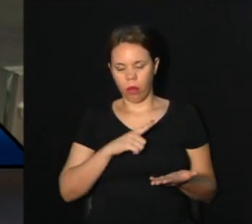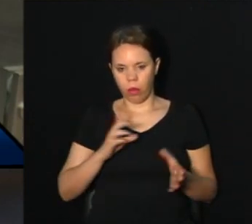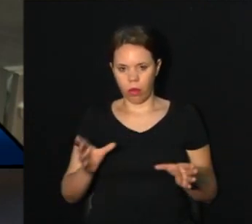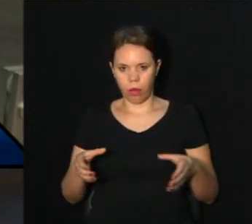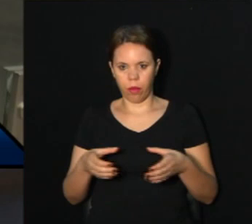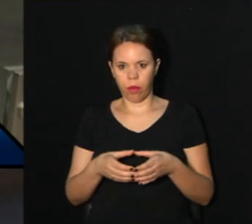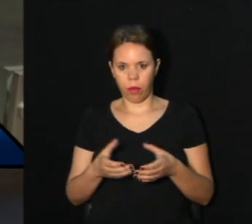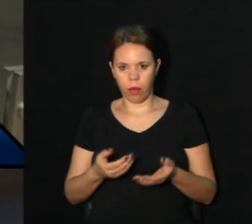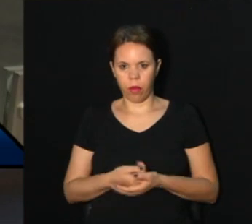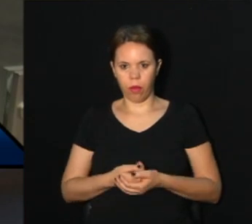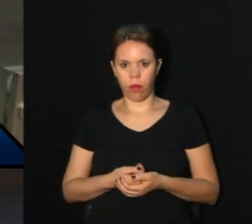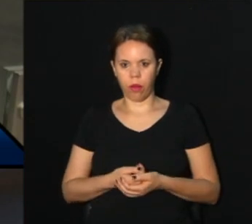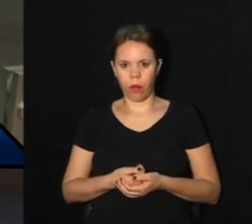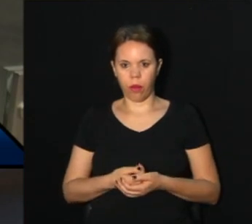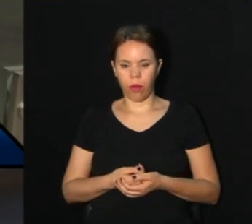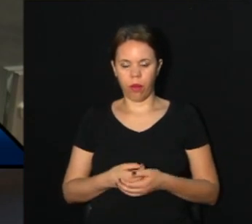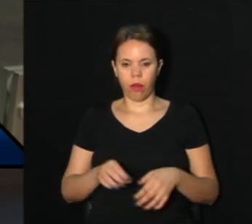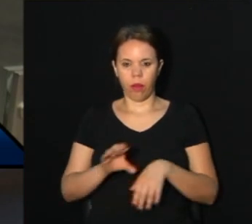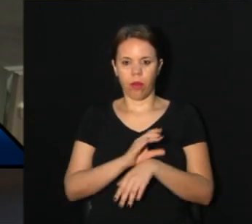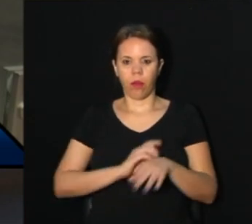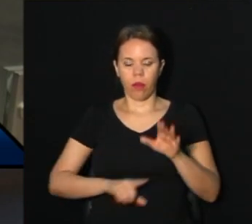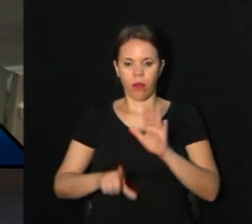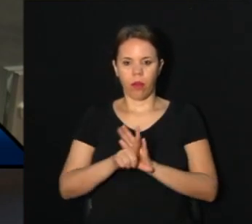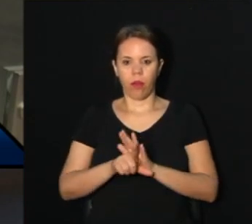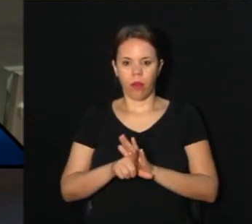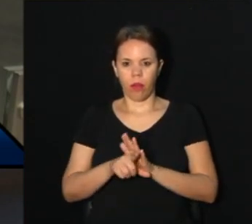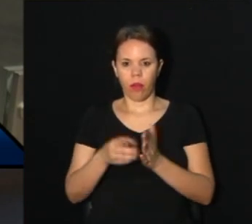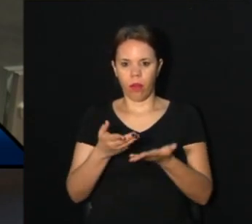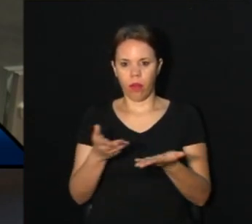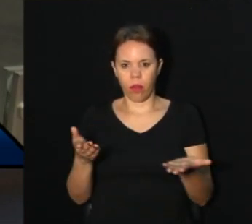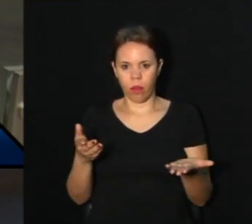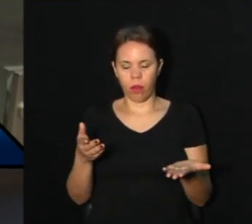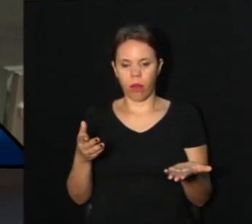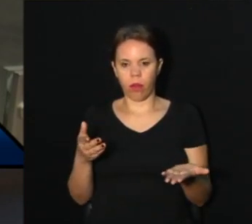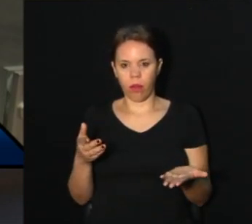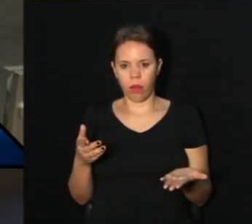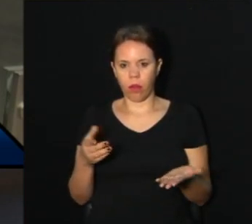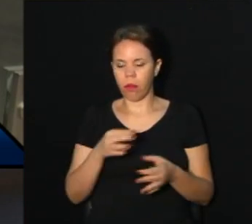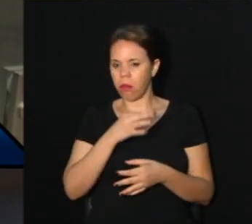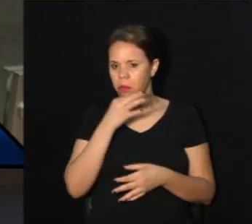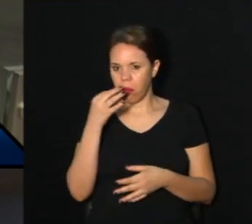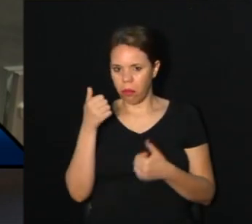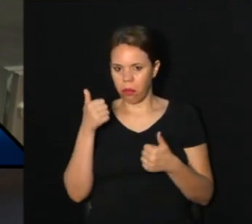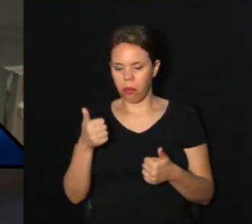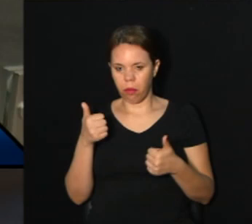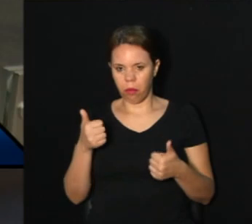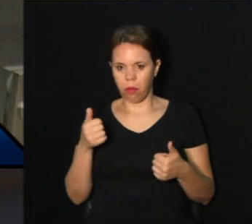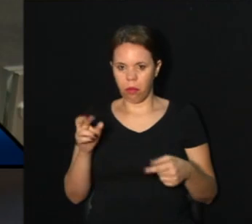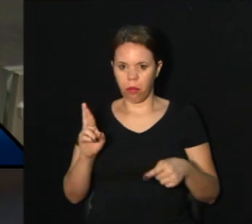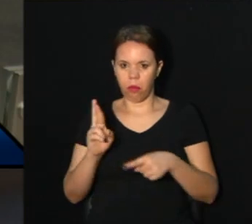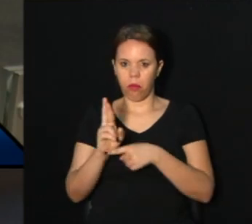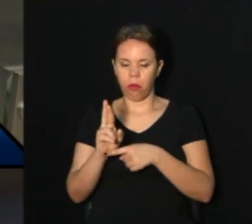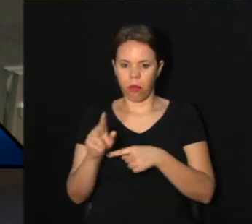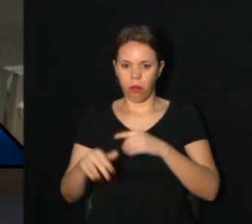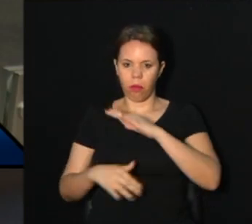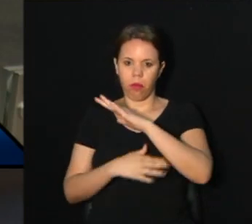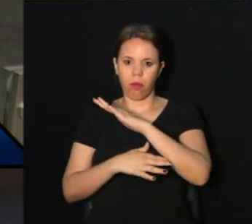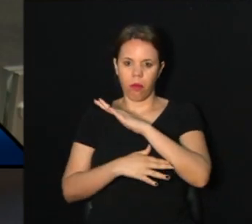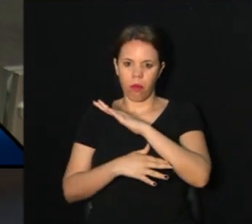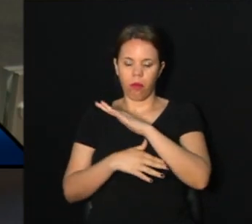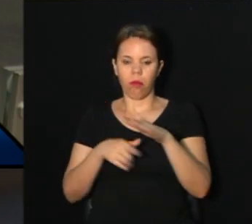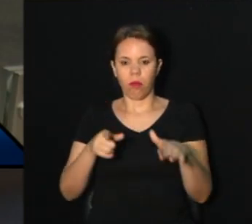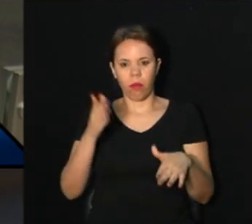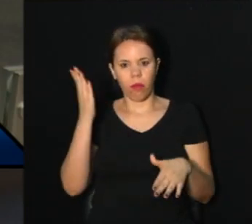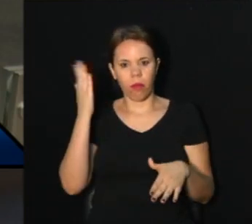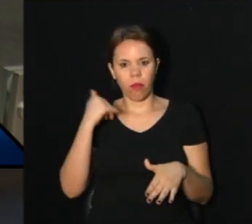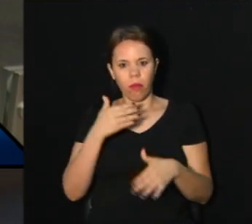Comissão de Constituição e Legalidade, é Vossa Excelência que dirige o trabalho, está muito bem representada a casa, e Vossa Excelência sabe